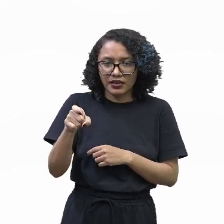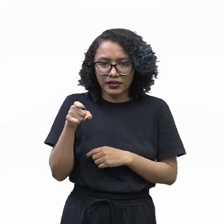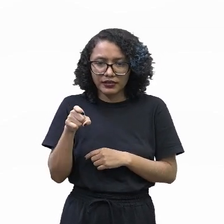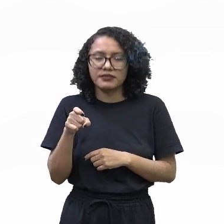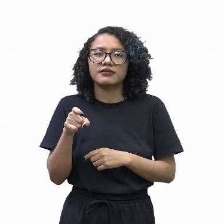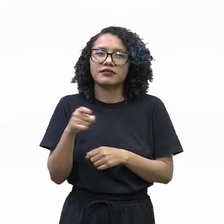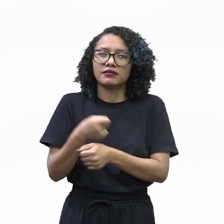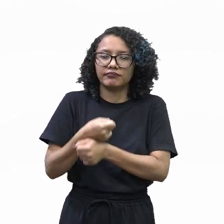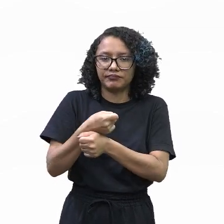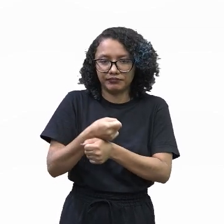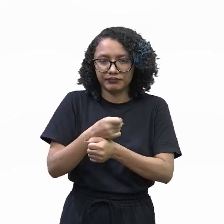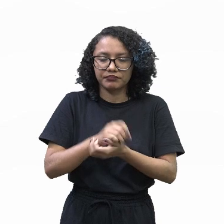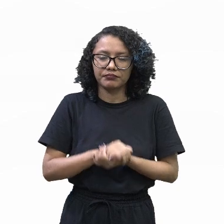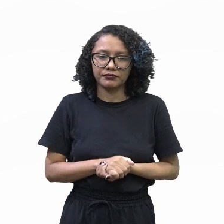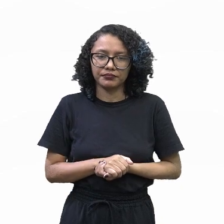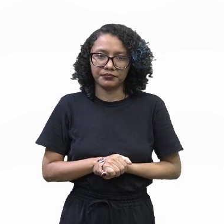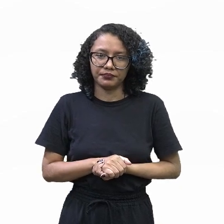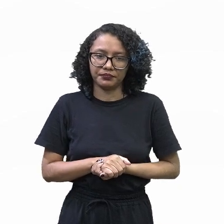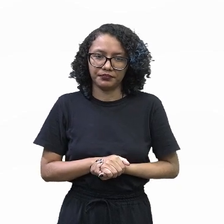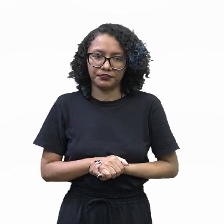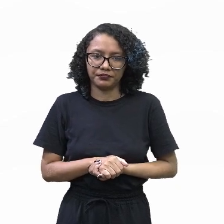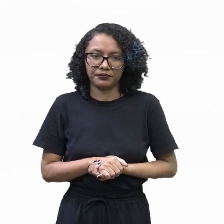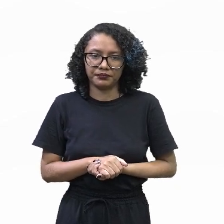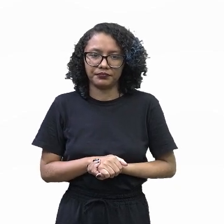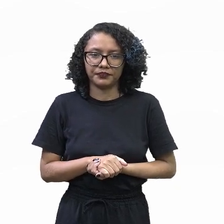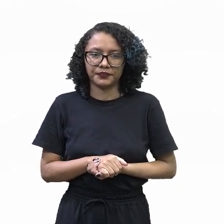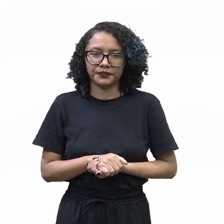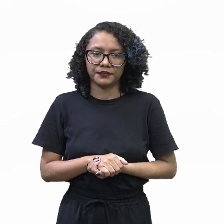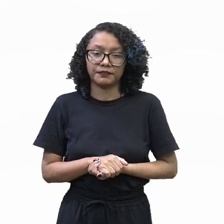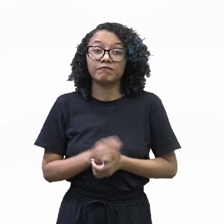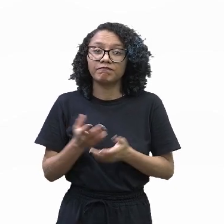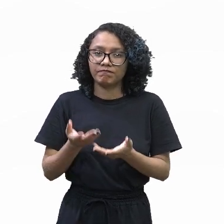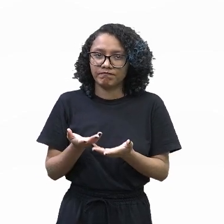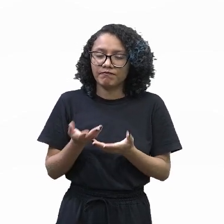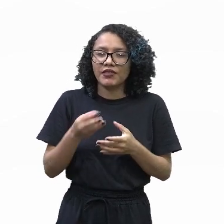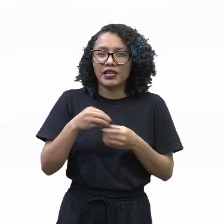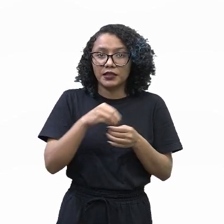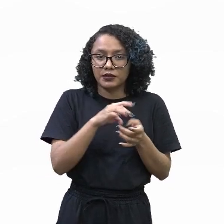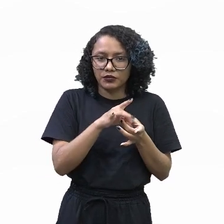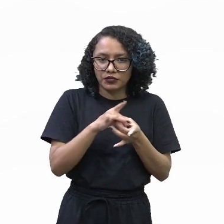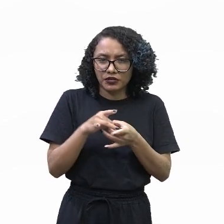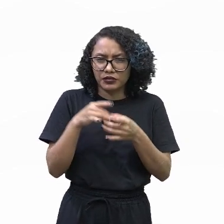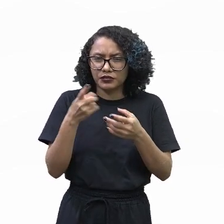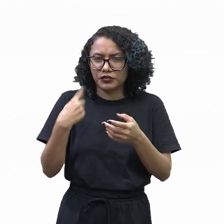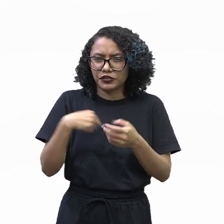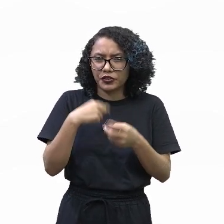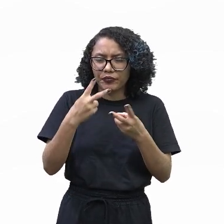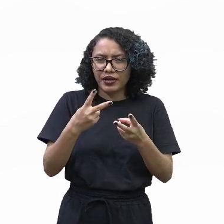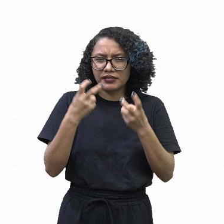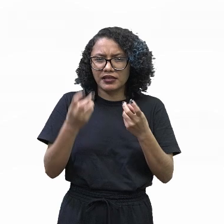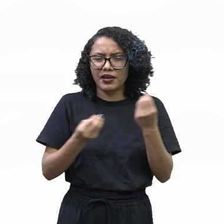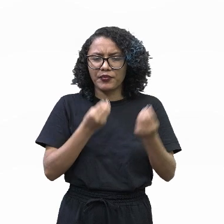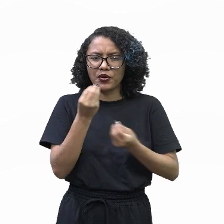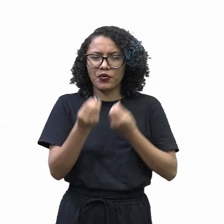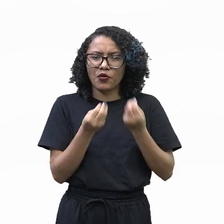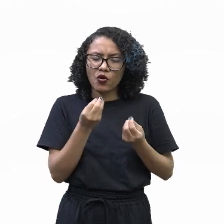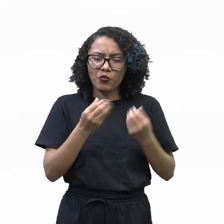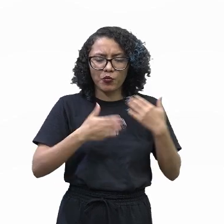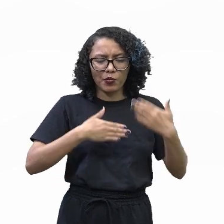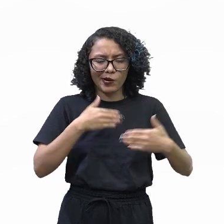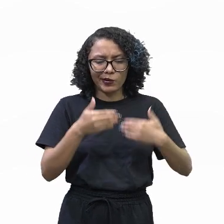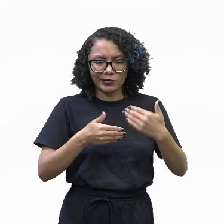ex-escravizados. Então, nesse contexto, nós vamos observar aí como se dará esse